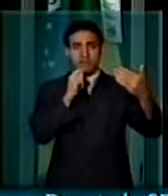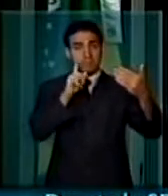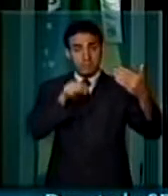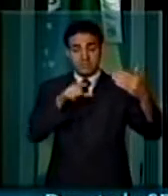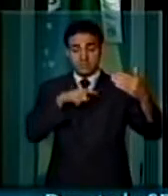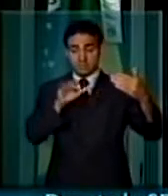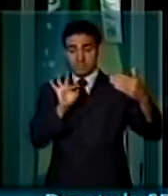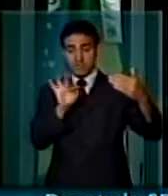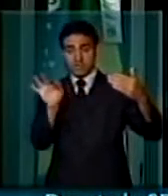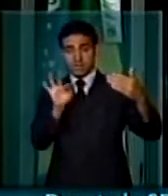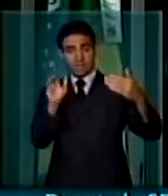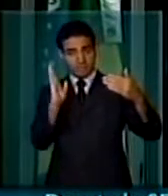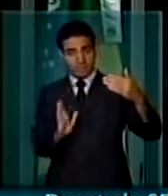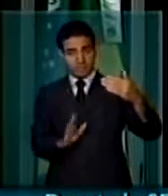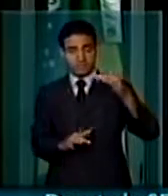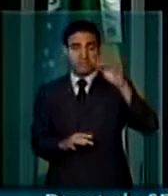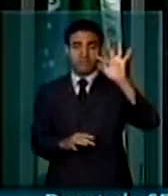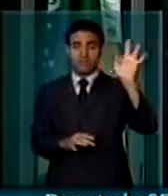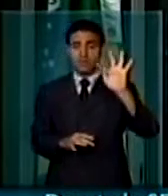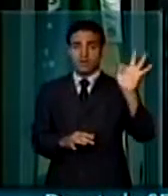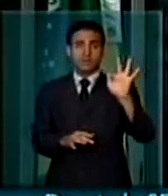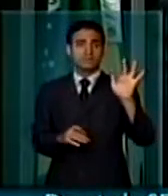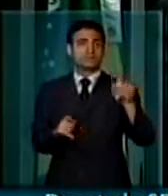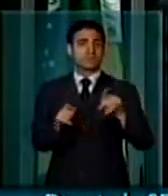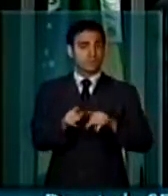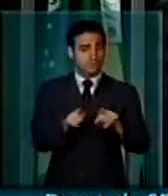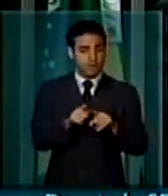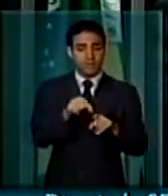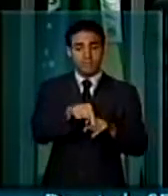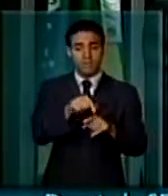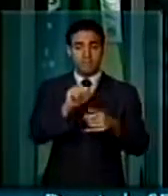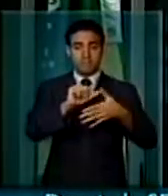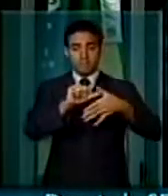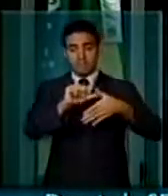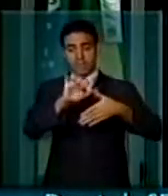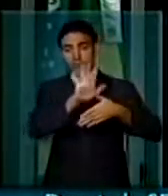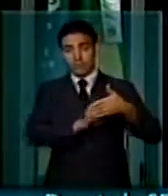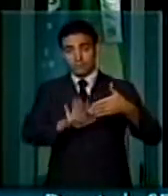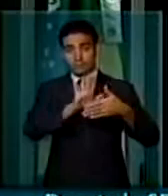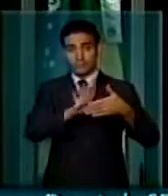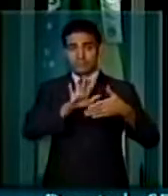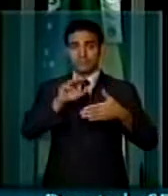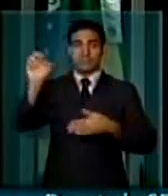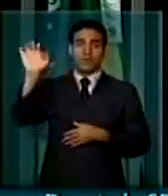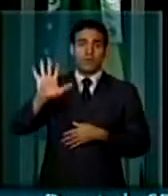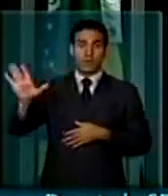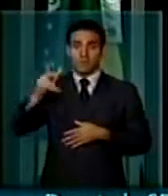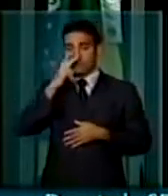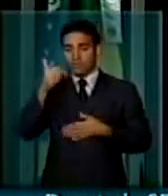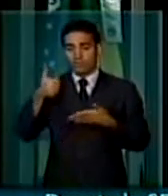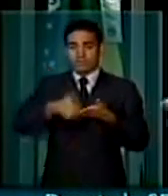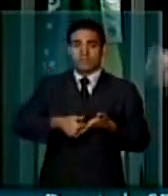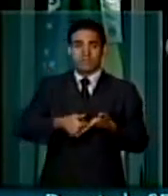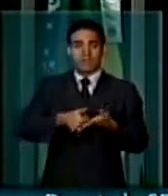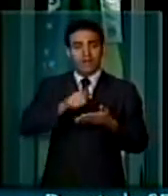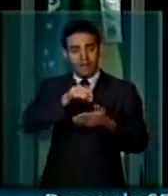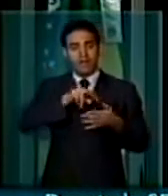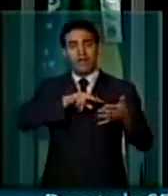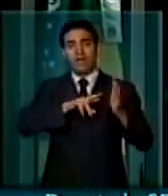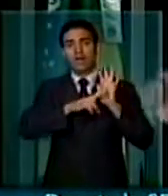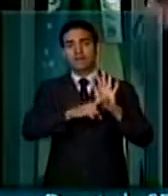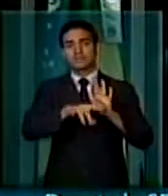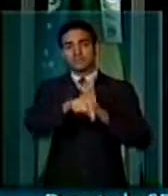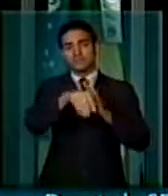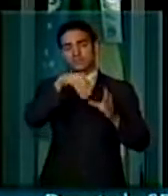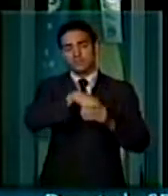com a França e mais, do Mercosul com a União Europeia. Agora, quando vejo que o Mercosul definitivamente busca e a União